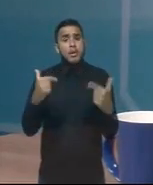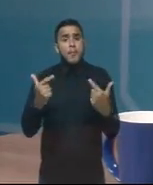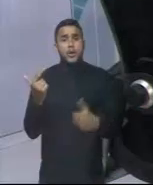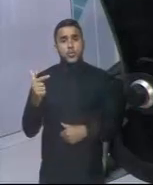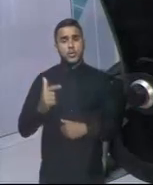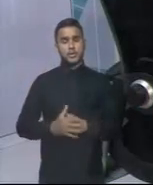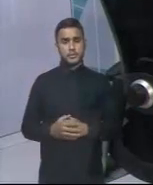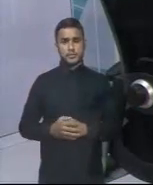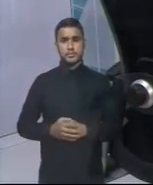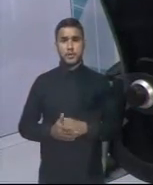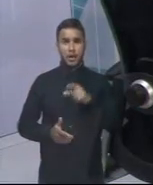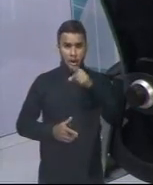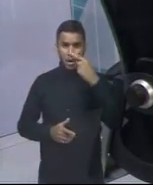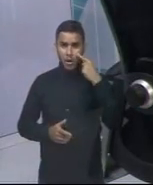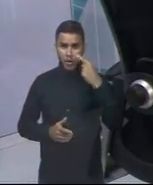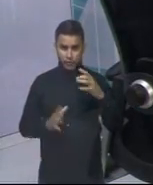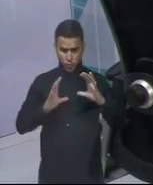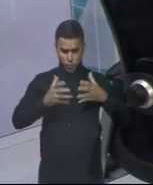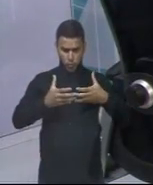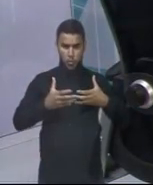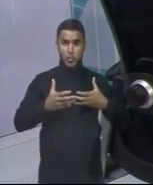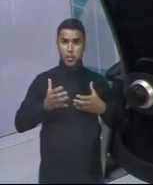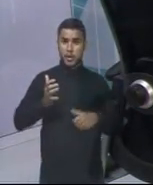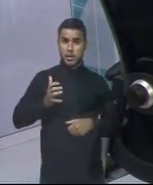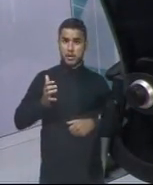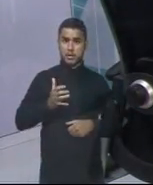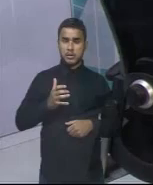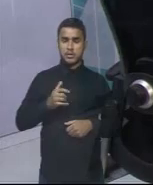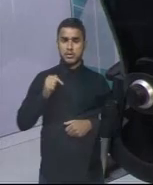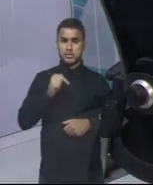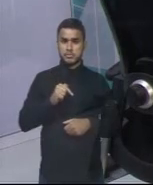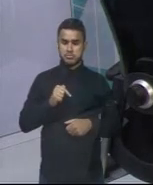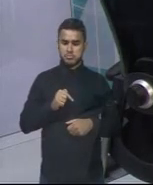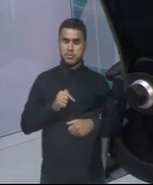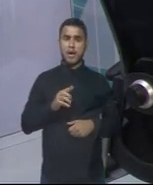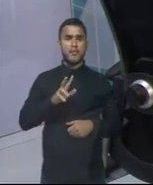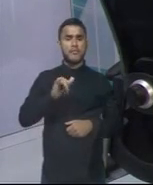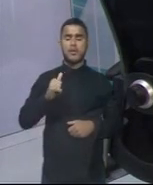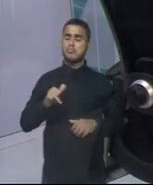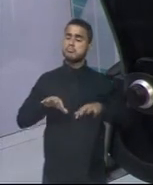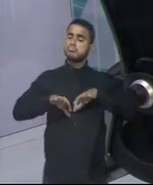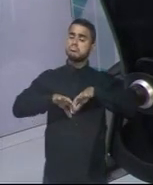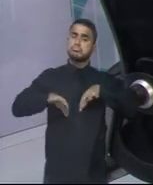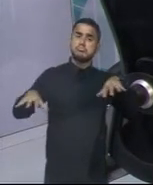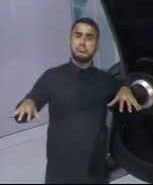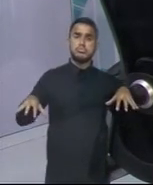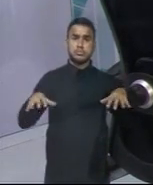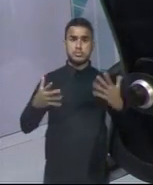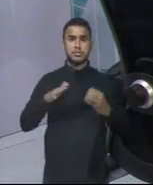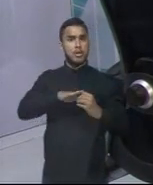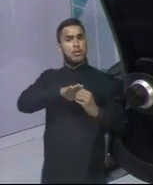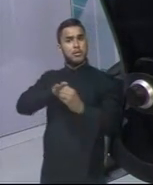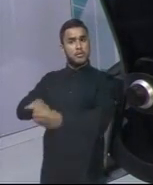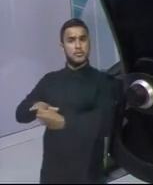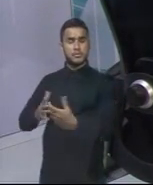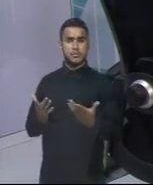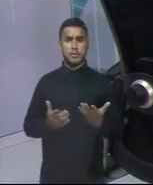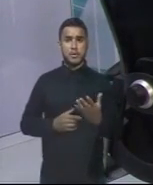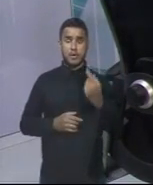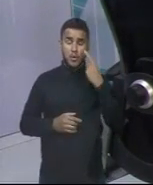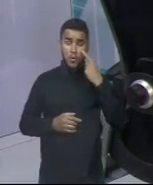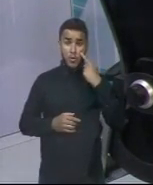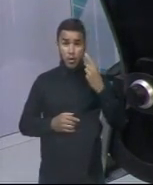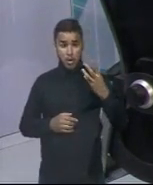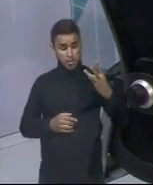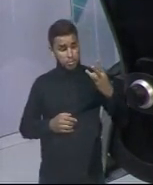cria paredes, perversa que é, entre ela e a maioria da população. 5 homens nesse país,